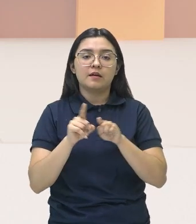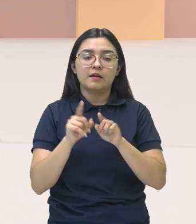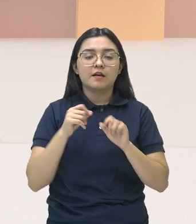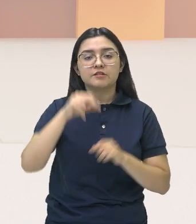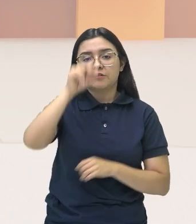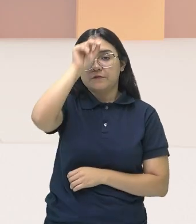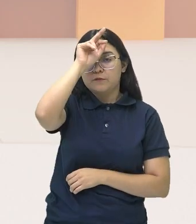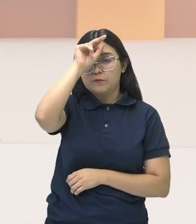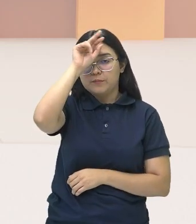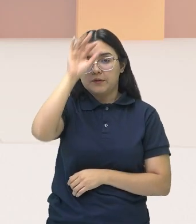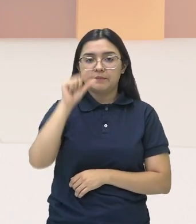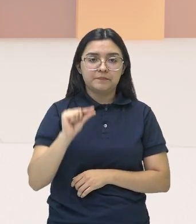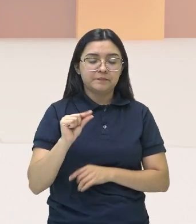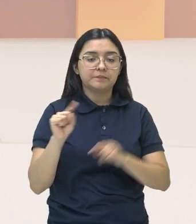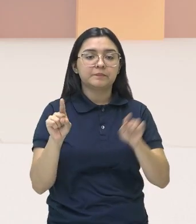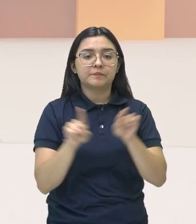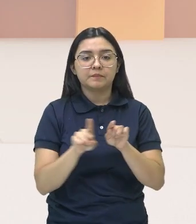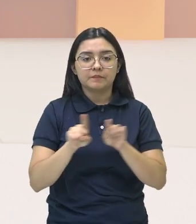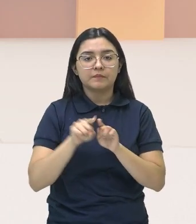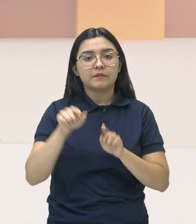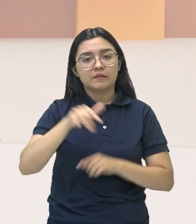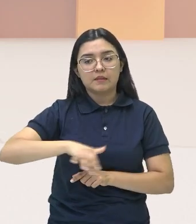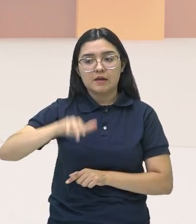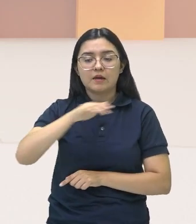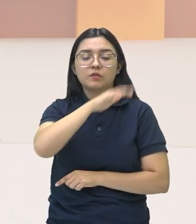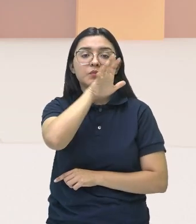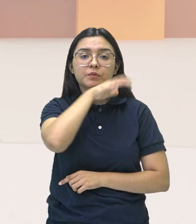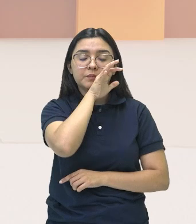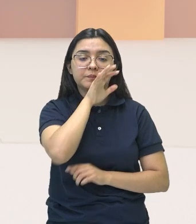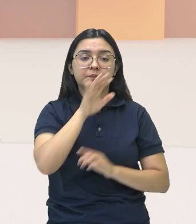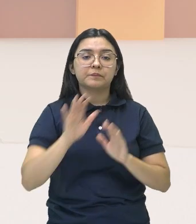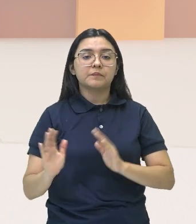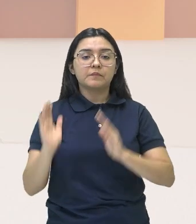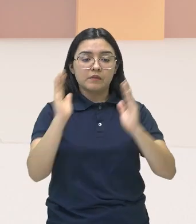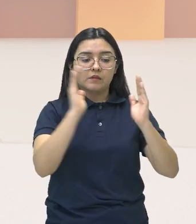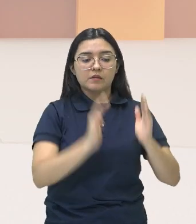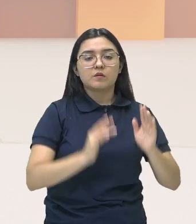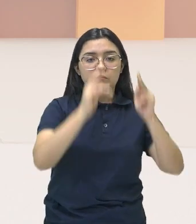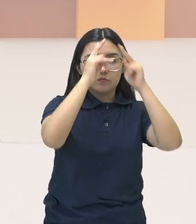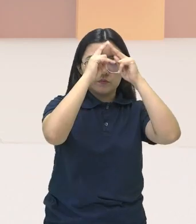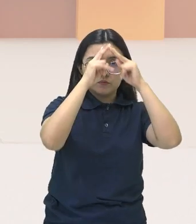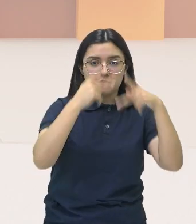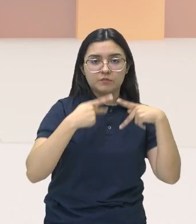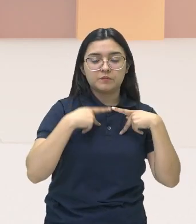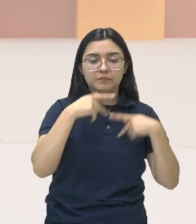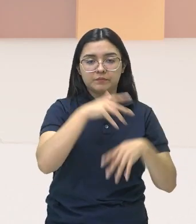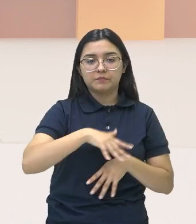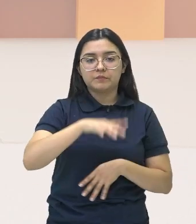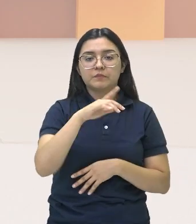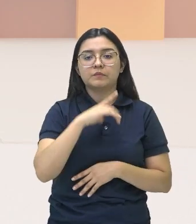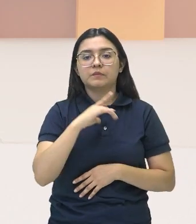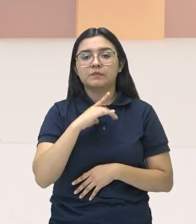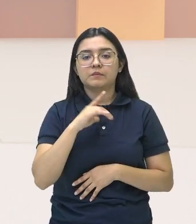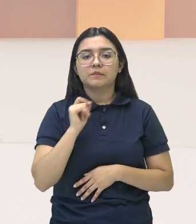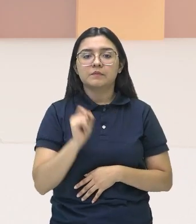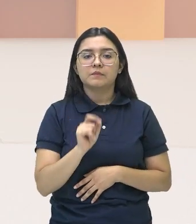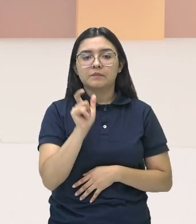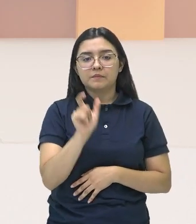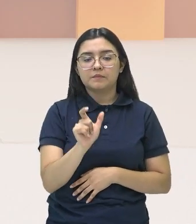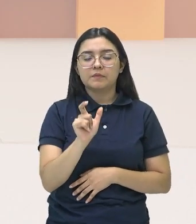formigas, isso no mundo, no reino animal. No reino humano, nós temos uma palavrinha ali no meio,